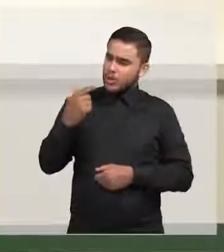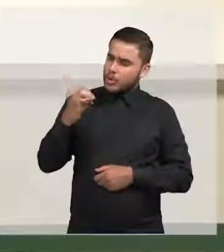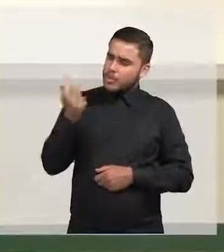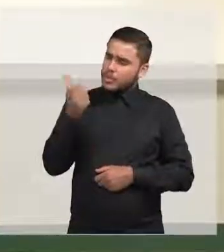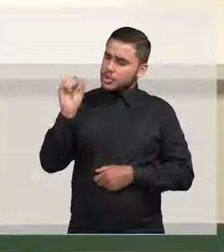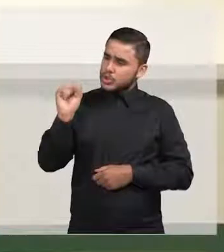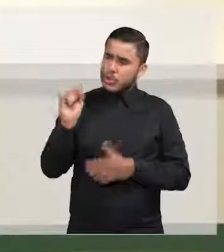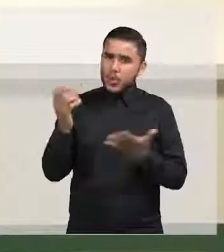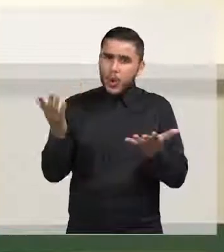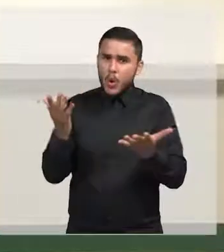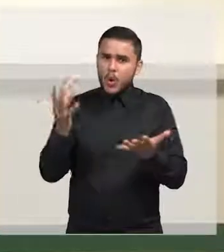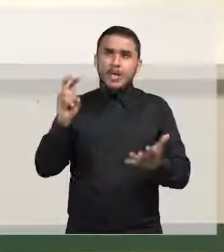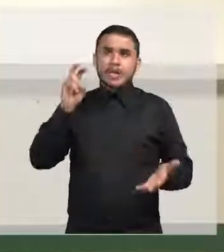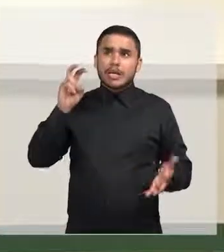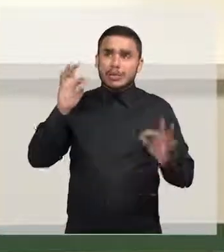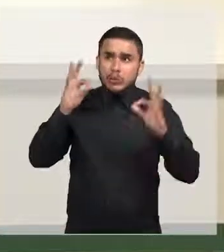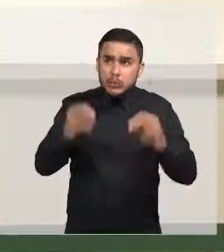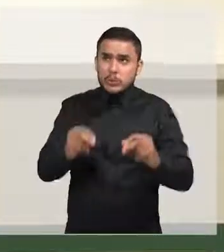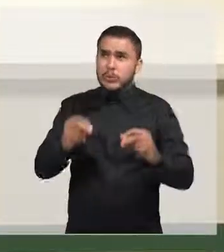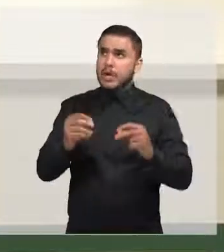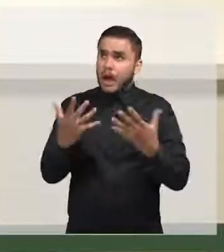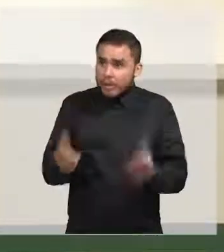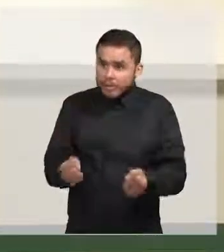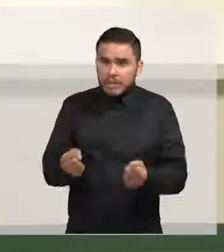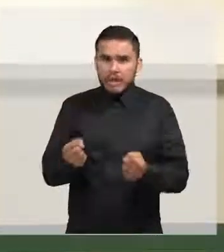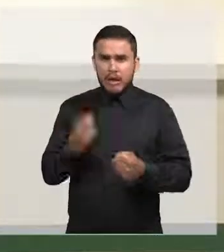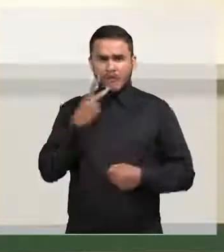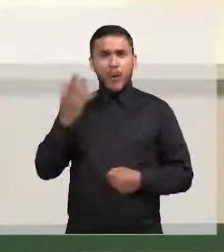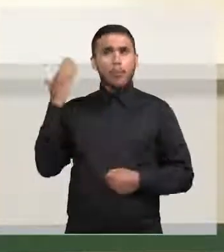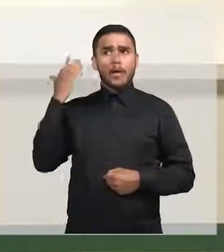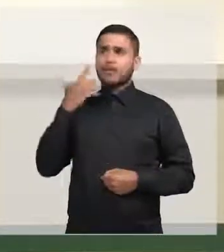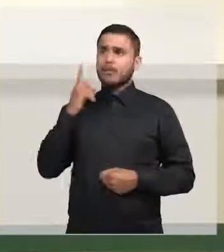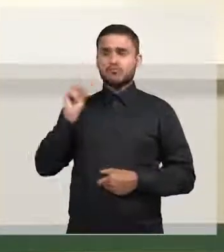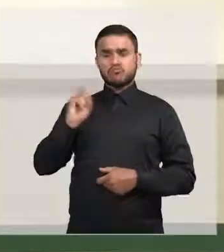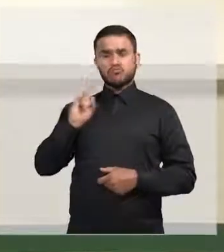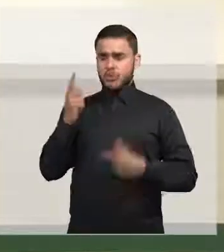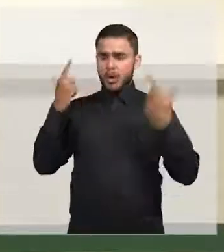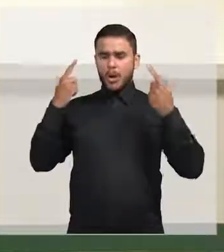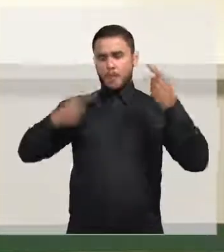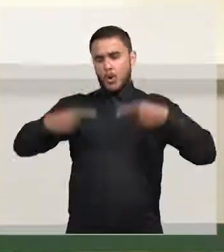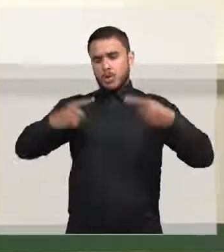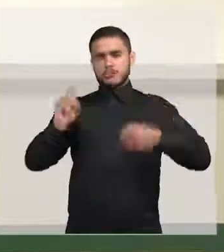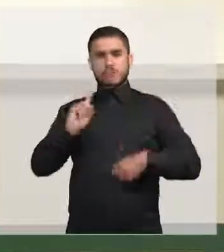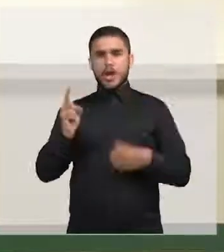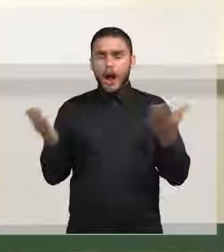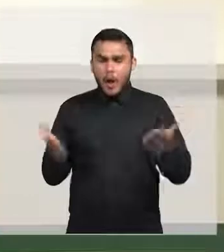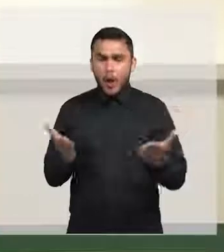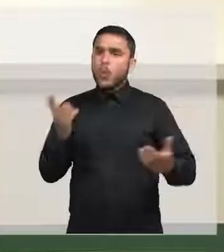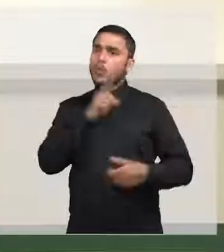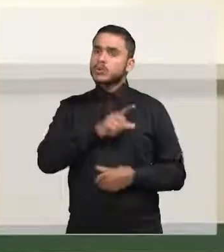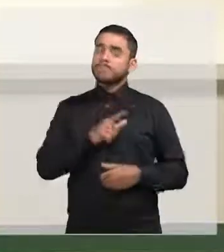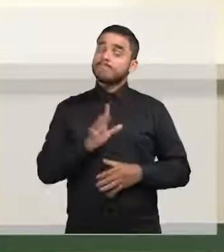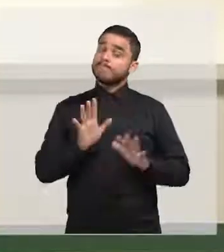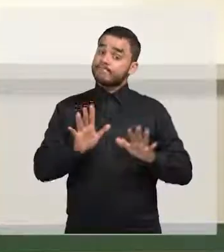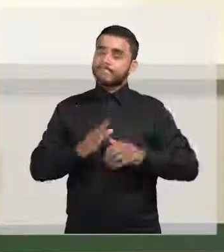internacionais teuto-brasileiro Olivier Stunkel